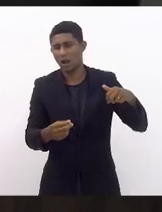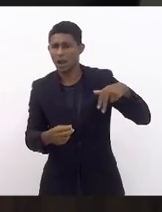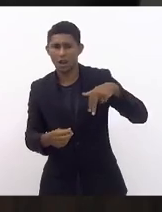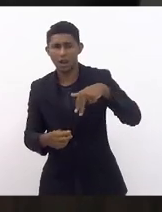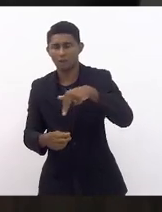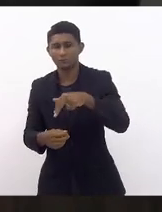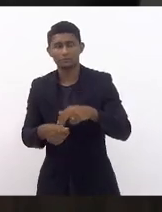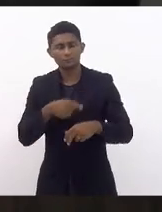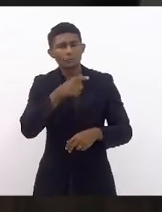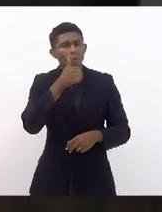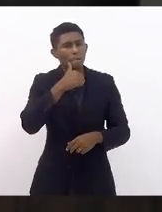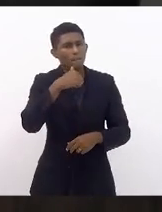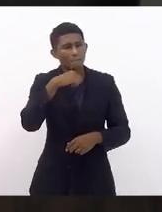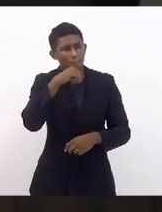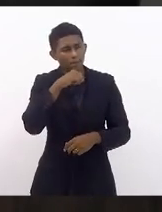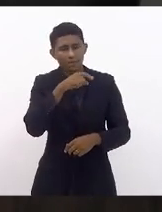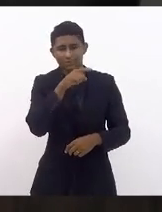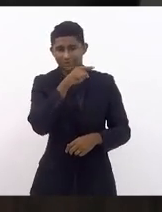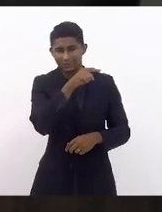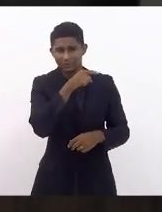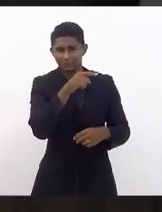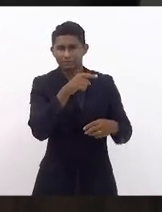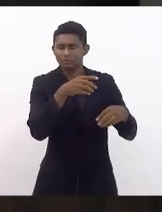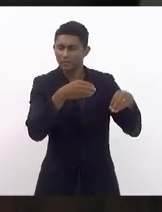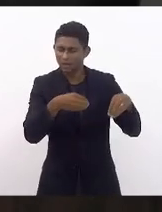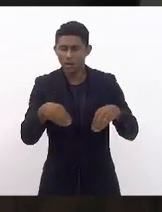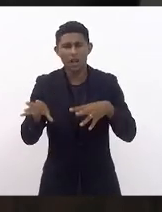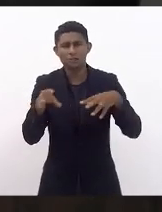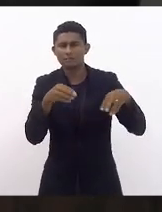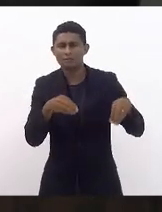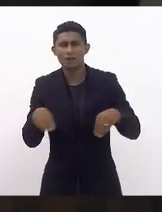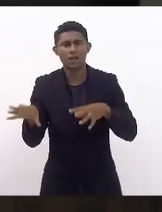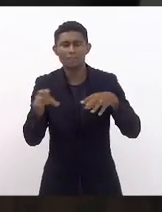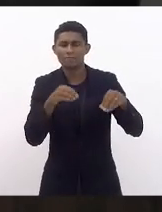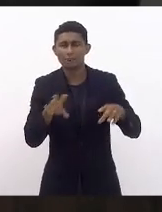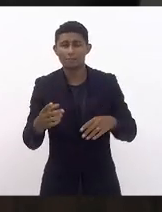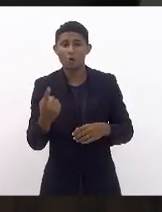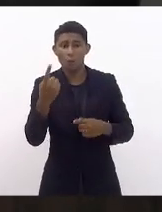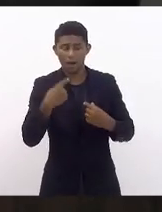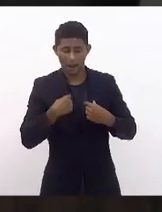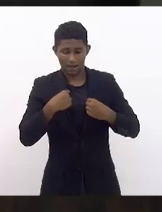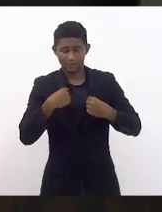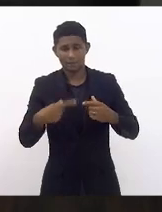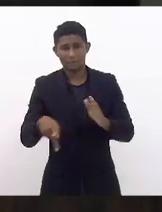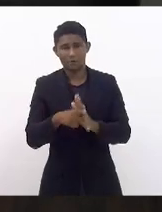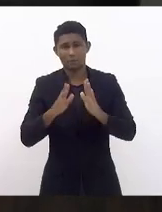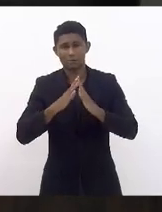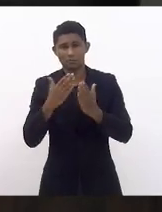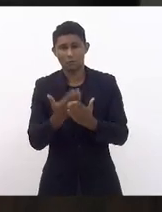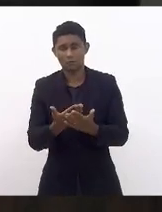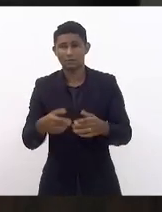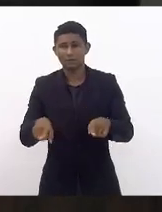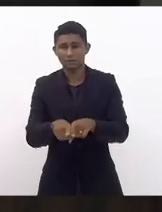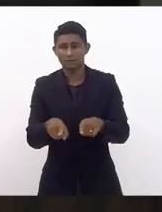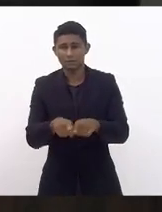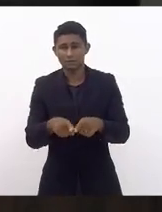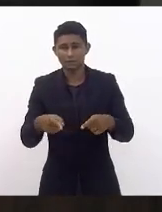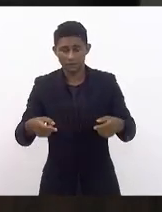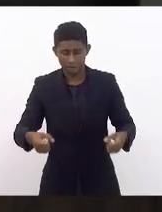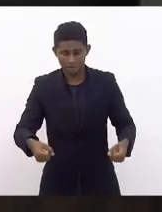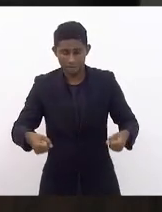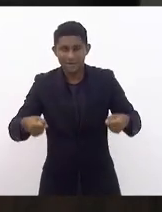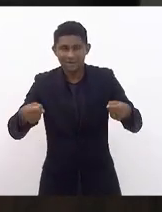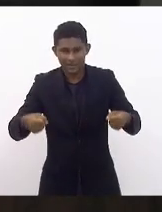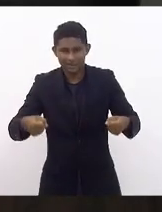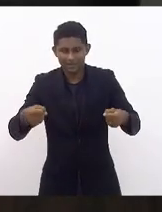a única blusa da escola diariamente, usando uma panela cheia de carvão como ferro de